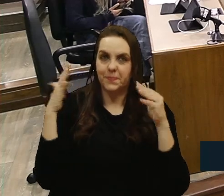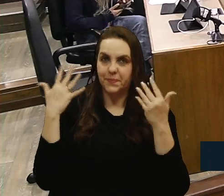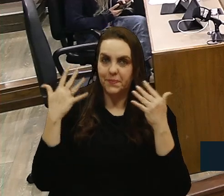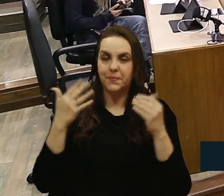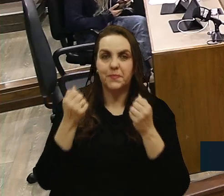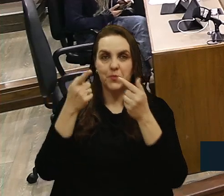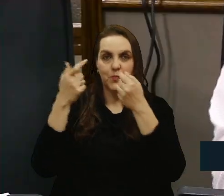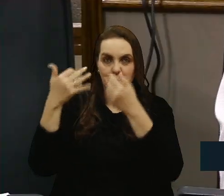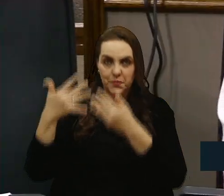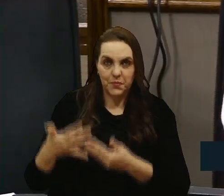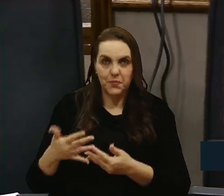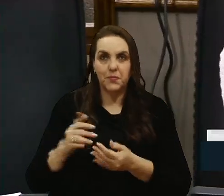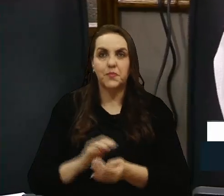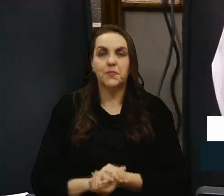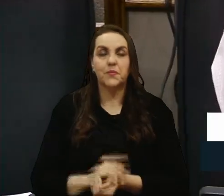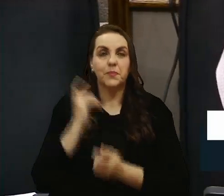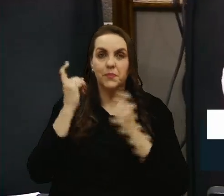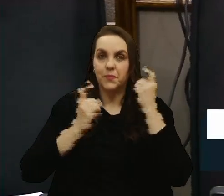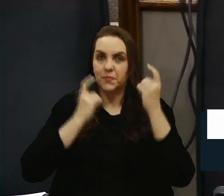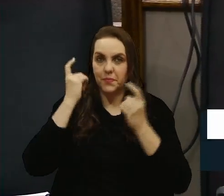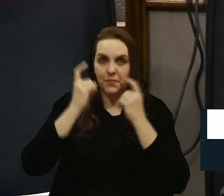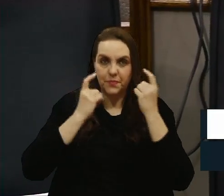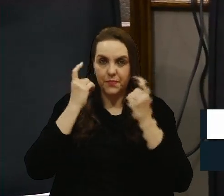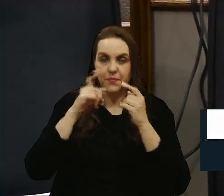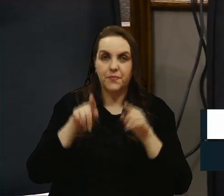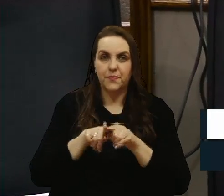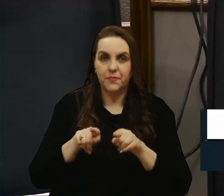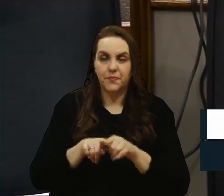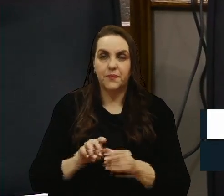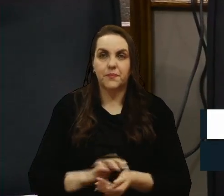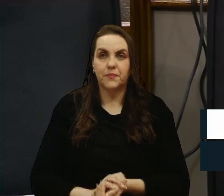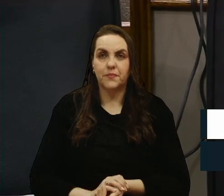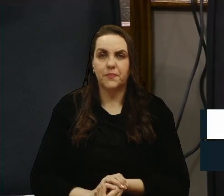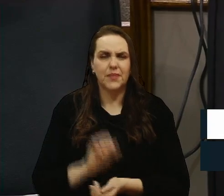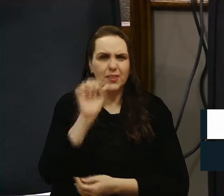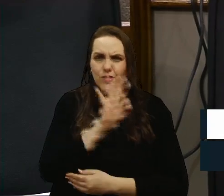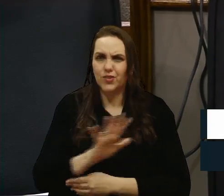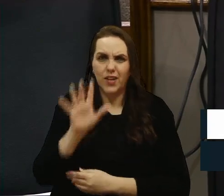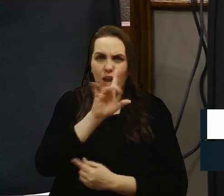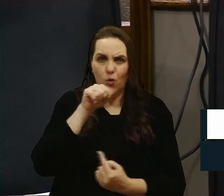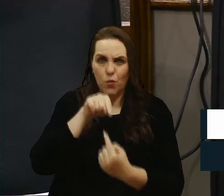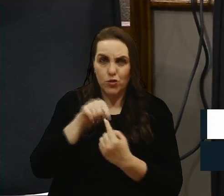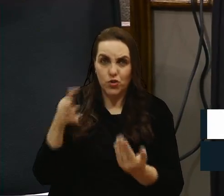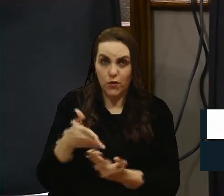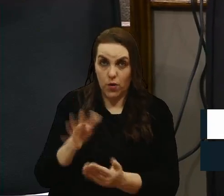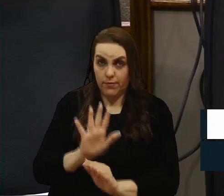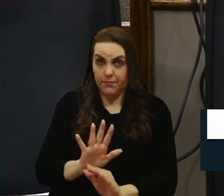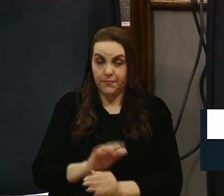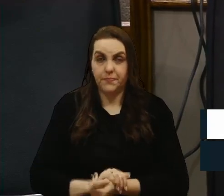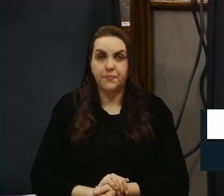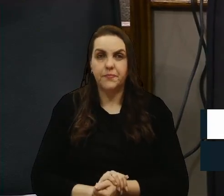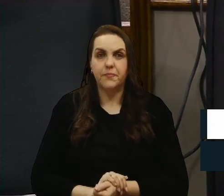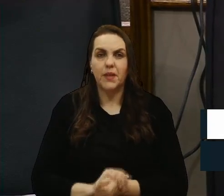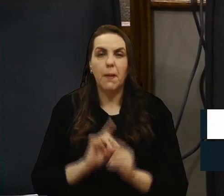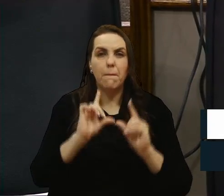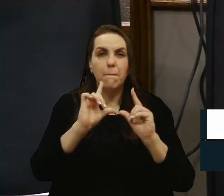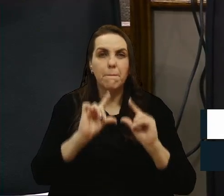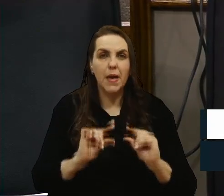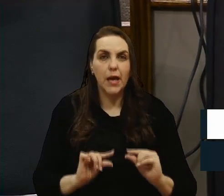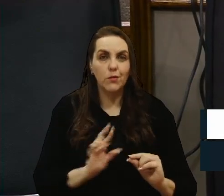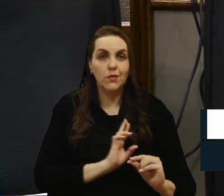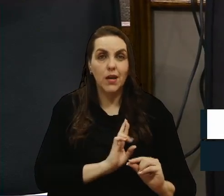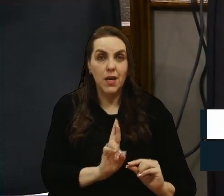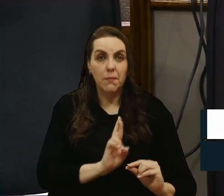sua fala, sua preocupação, mas de um modo bem geral e objetivo. Quanto menor